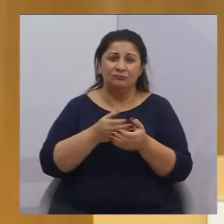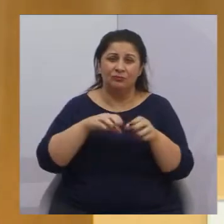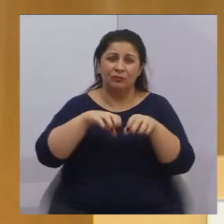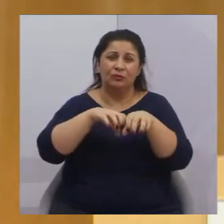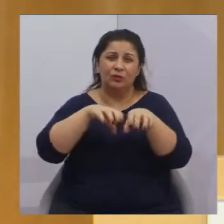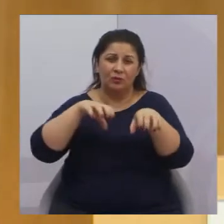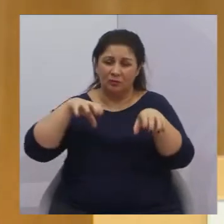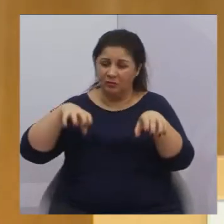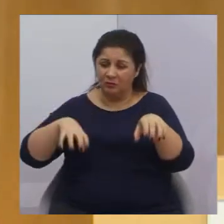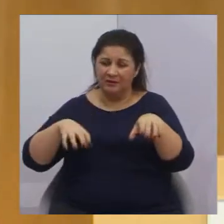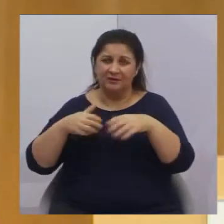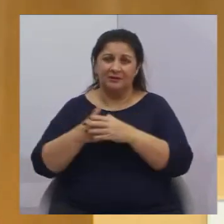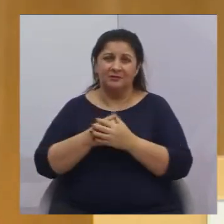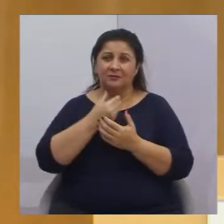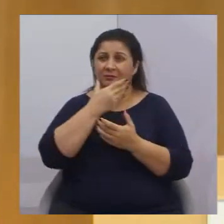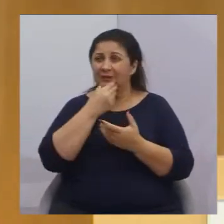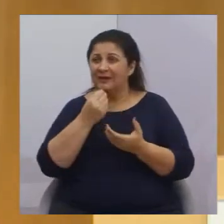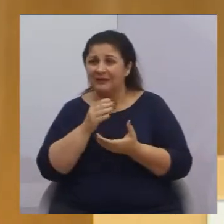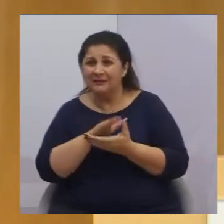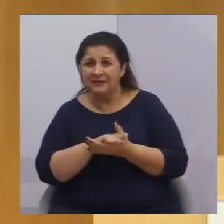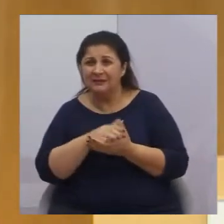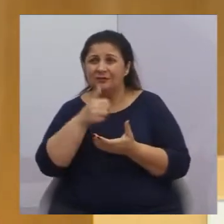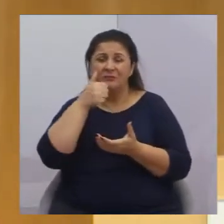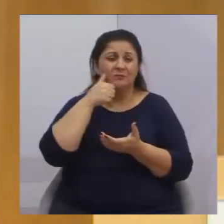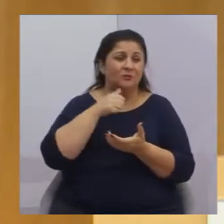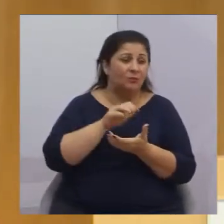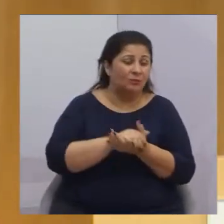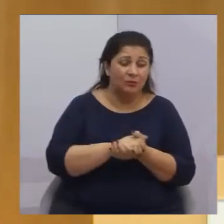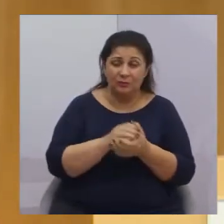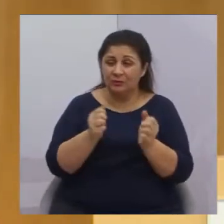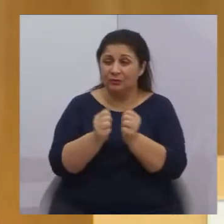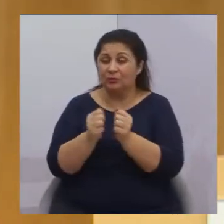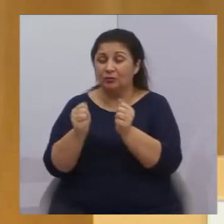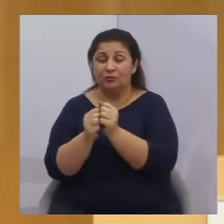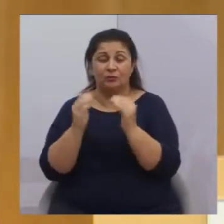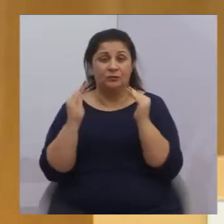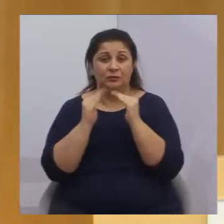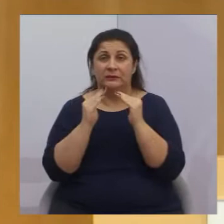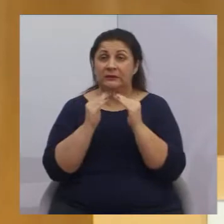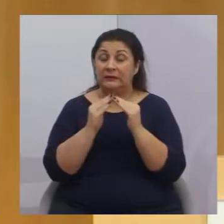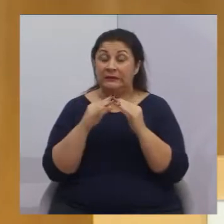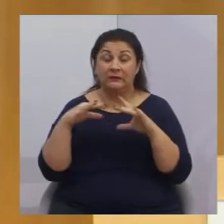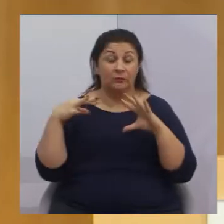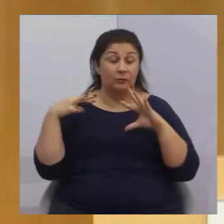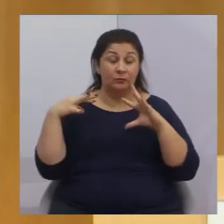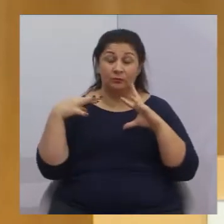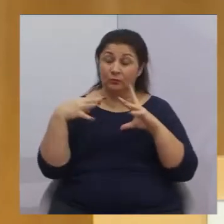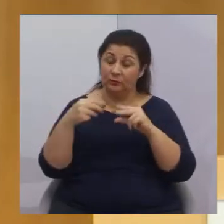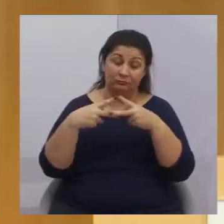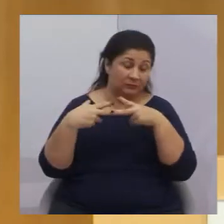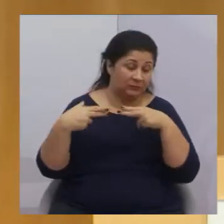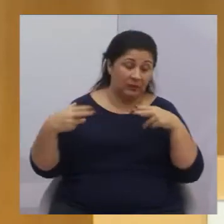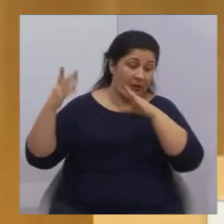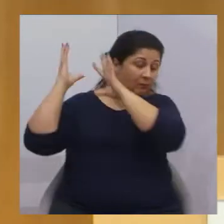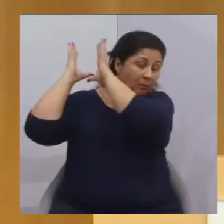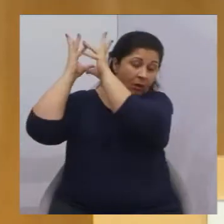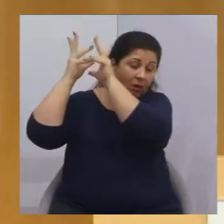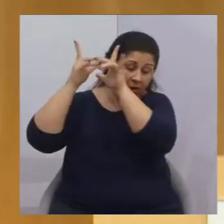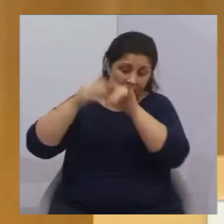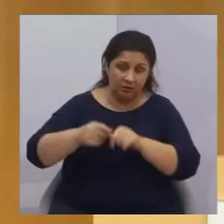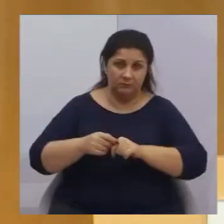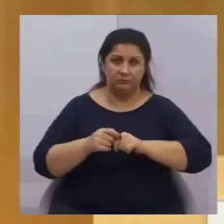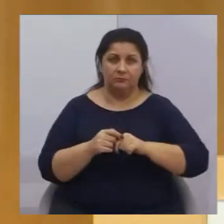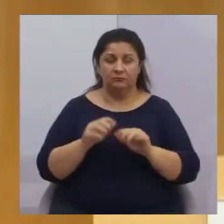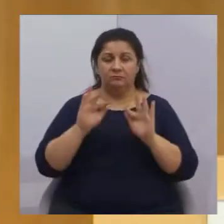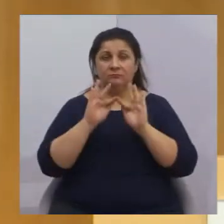os maridos e esposas ali 100% da convivência, né? Então, lógico, as famílias